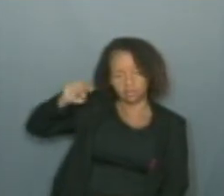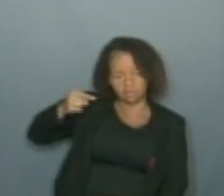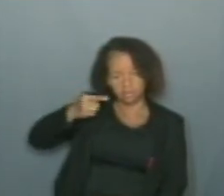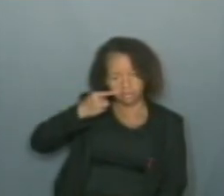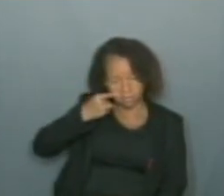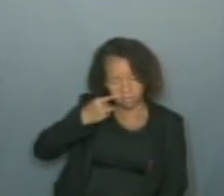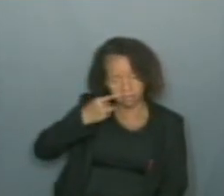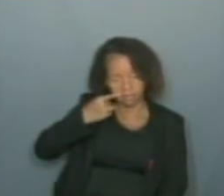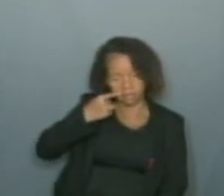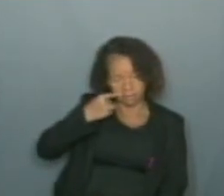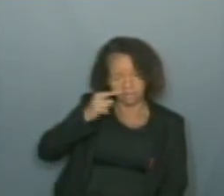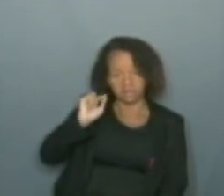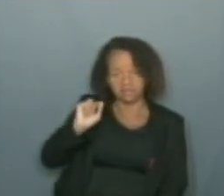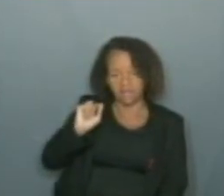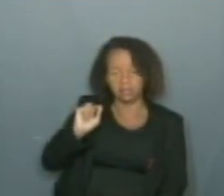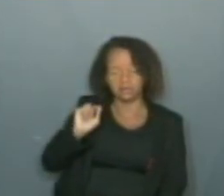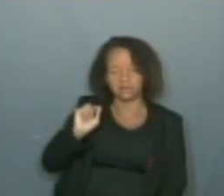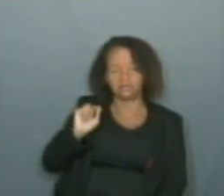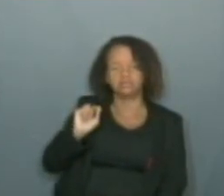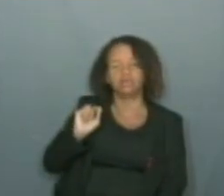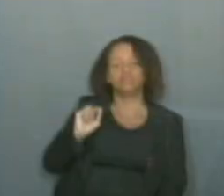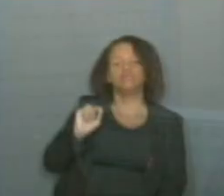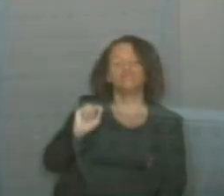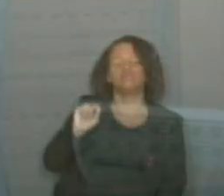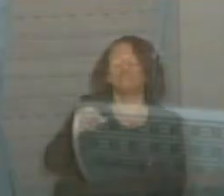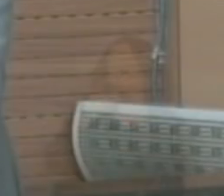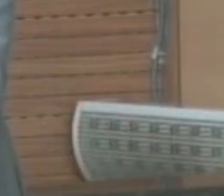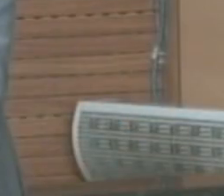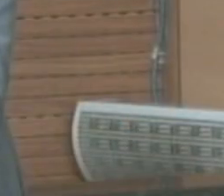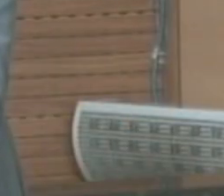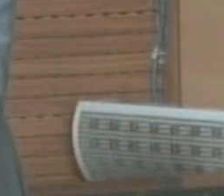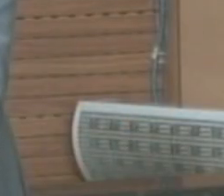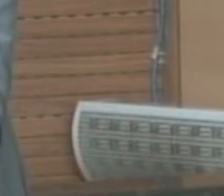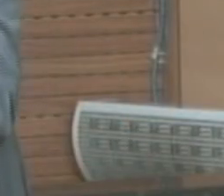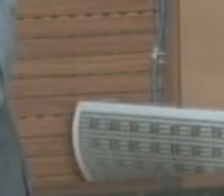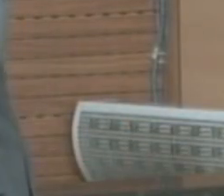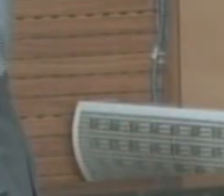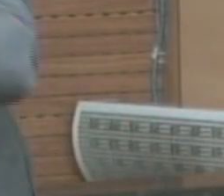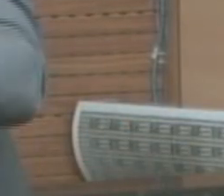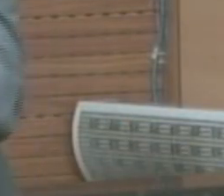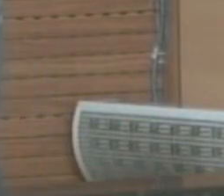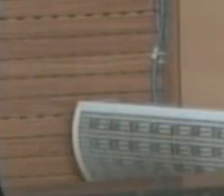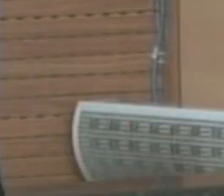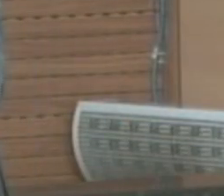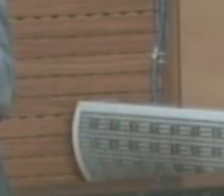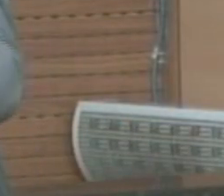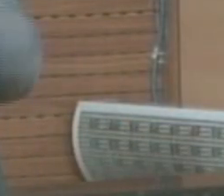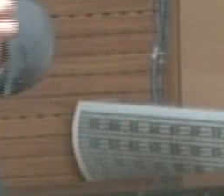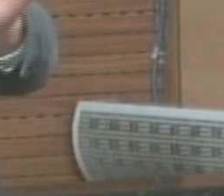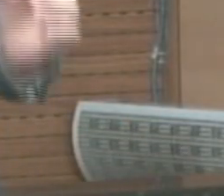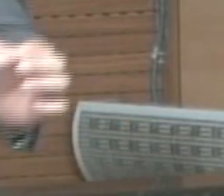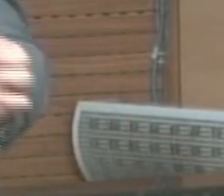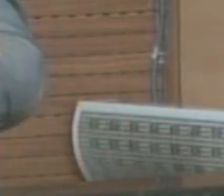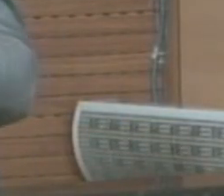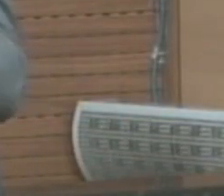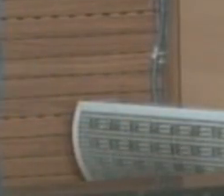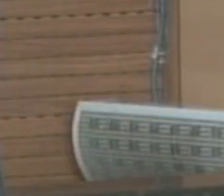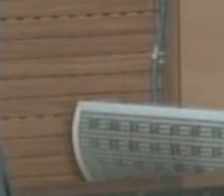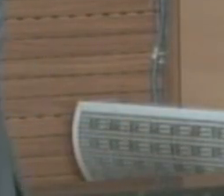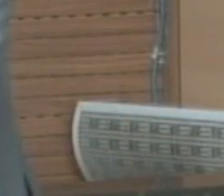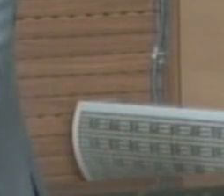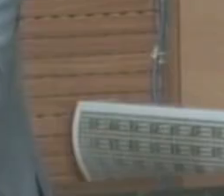a prefeitura fecha os olhos para isso. Nós saímos de cerca de